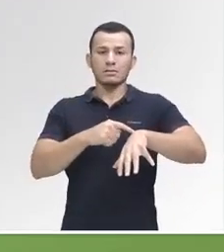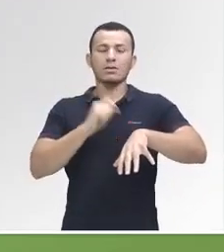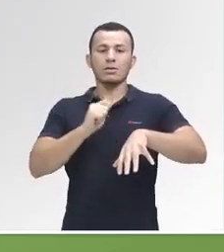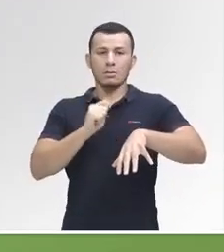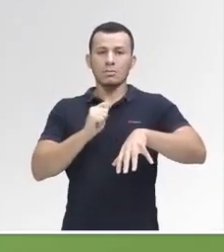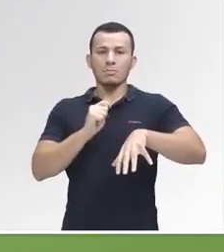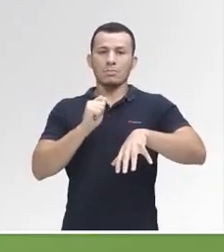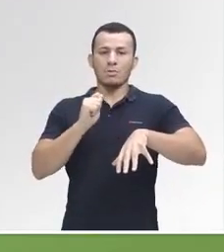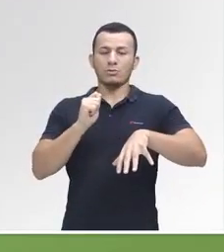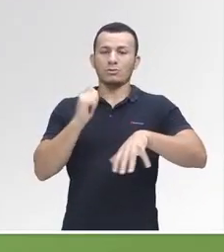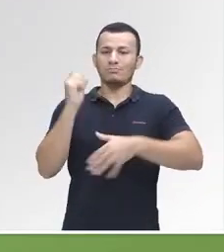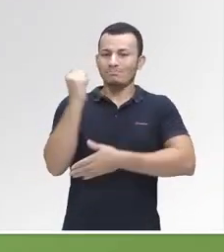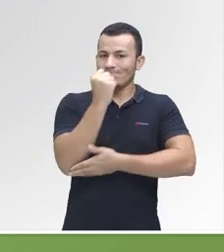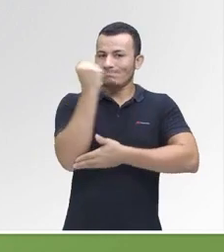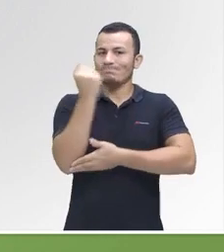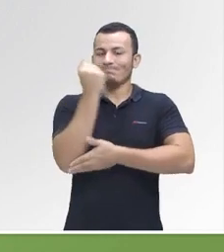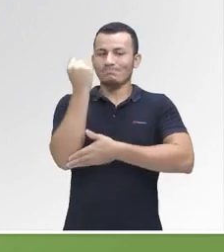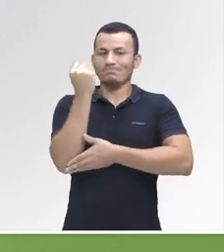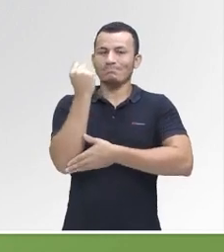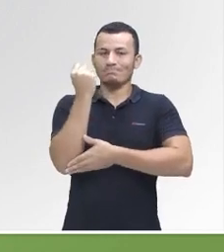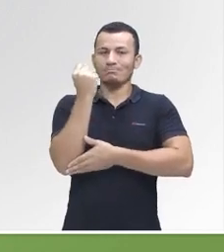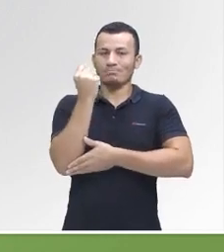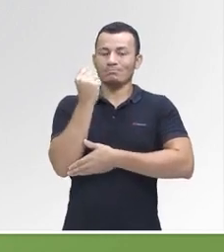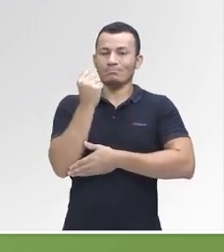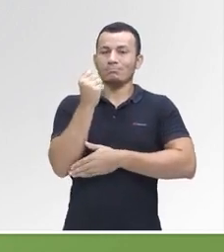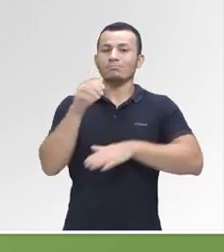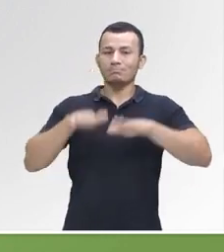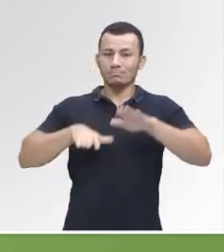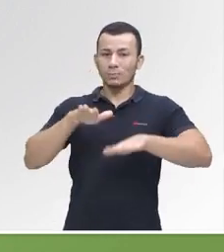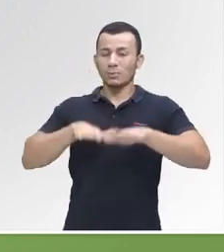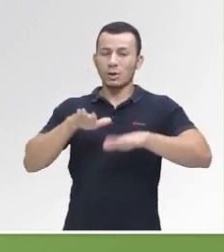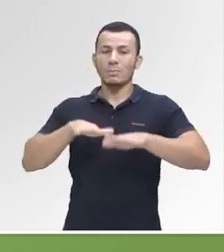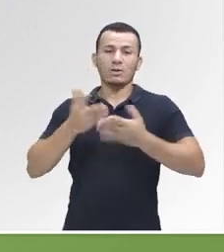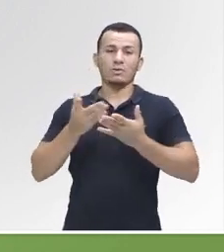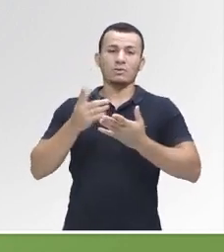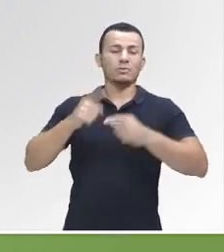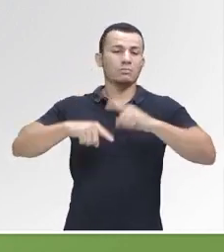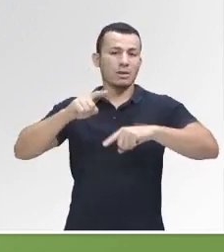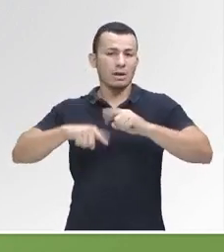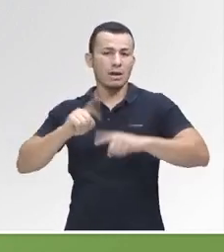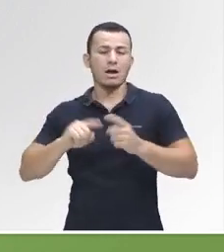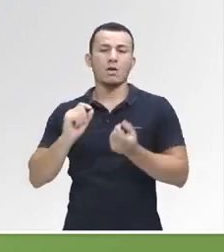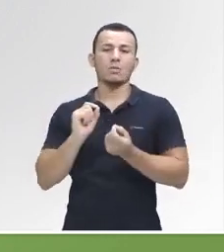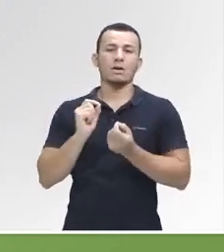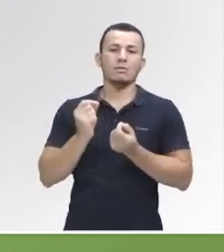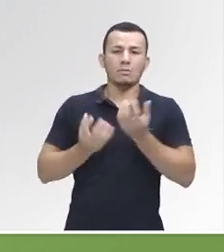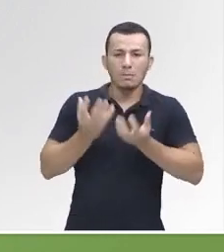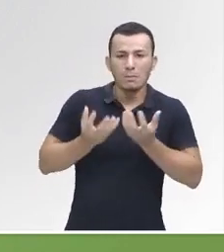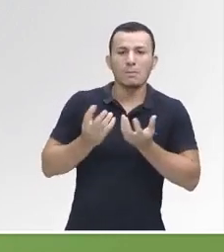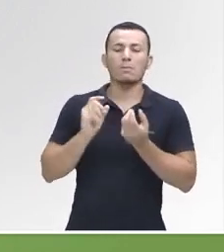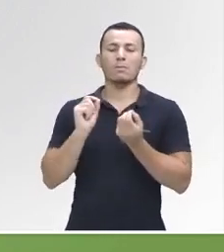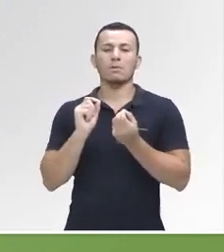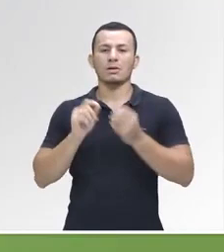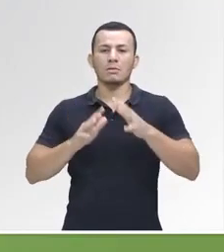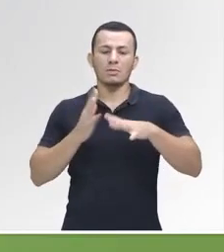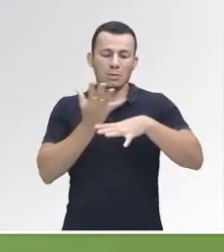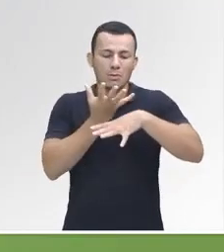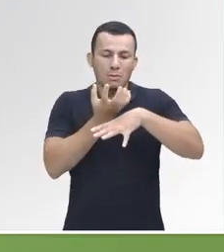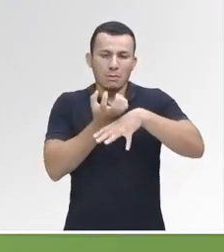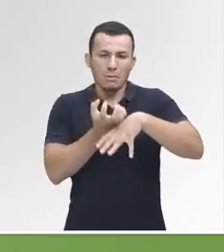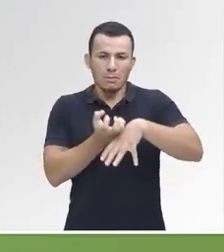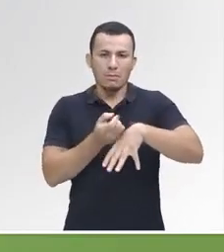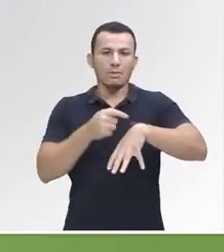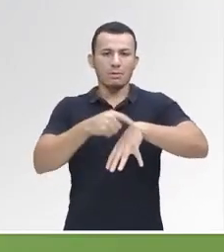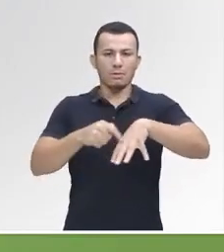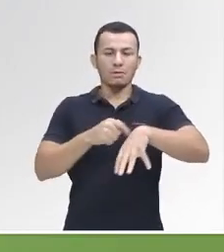vez mais sérias, mais graves, de acordo com o produto ou com as camadas que vão sendo comprometidas. Ou